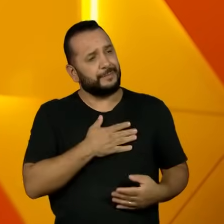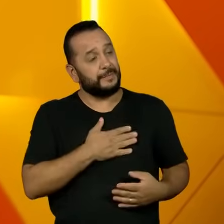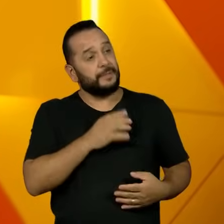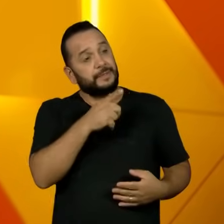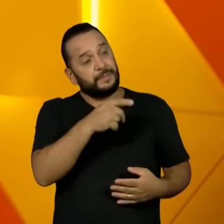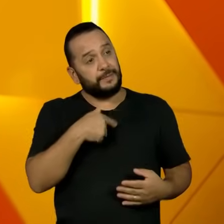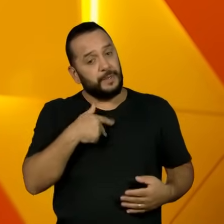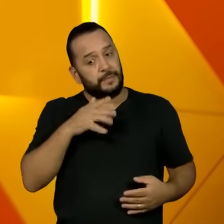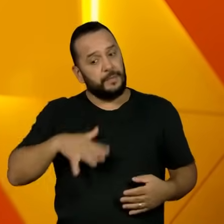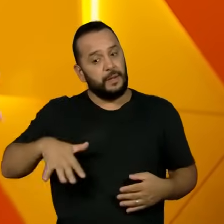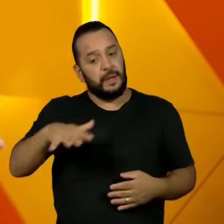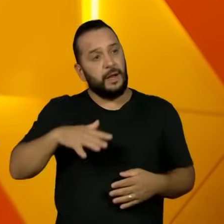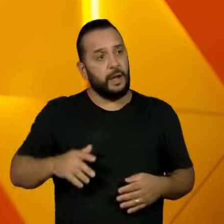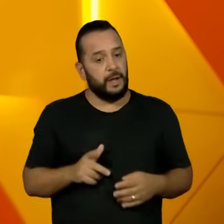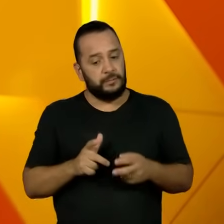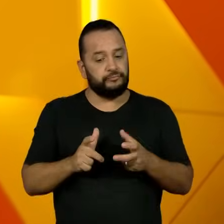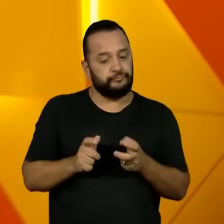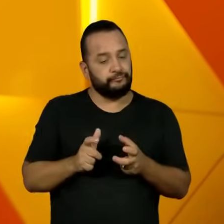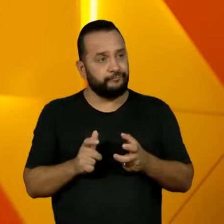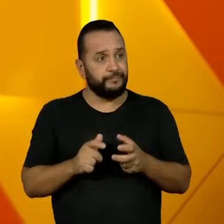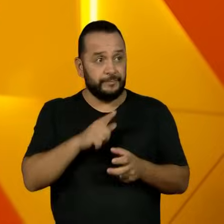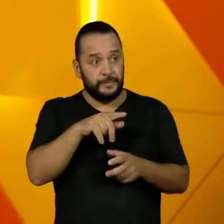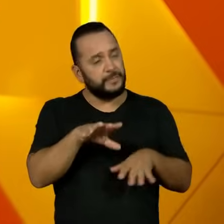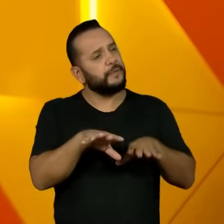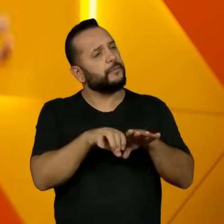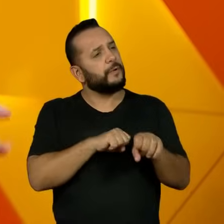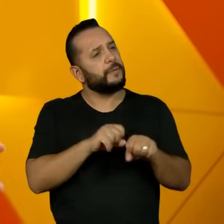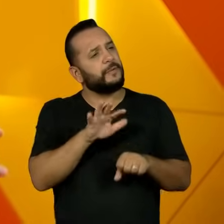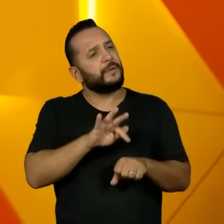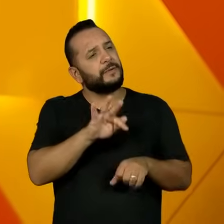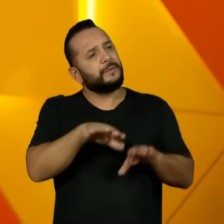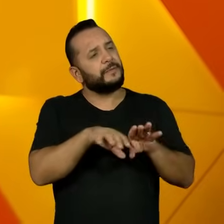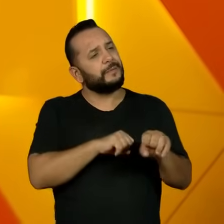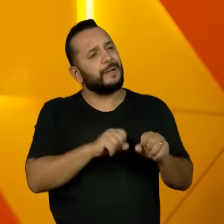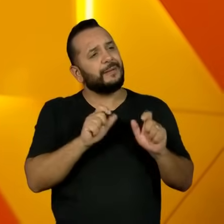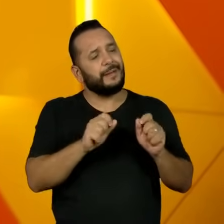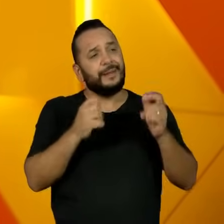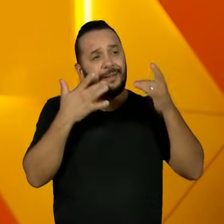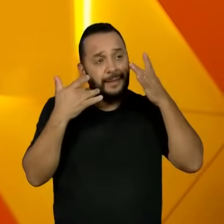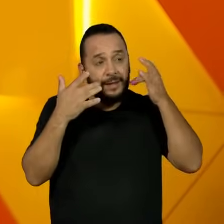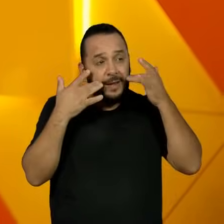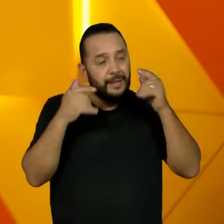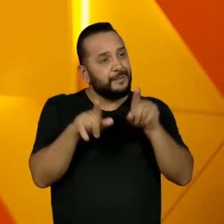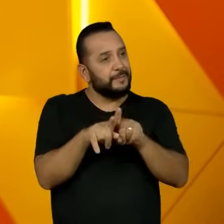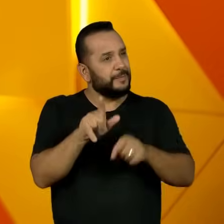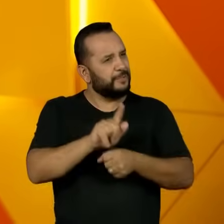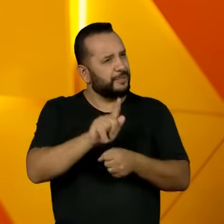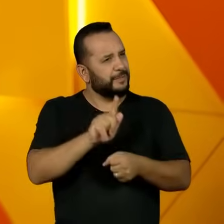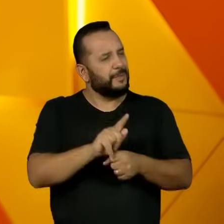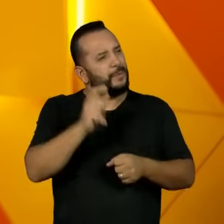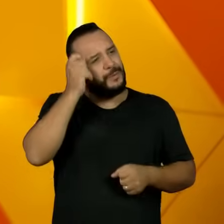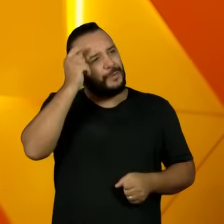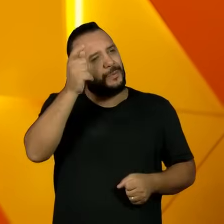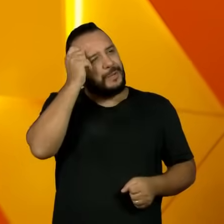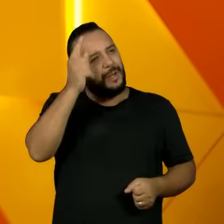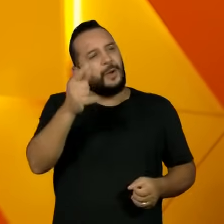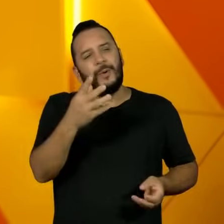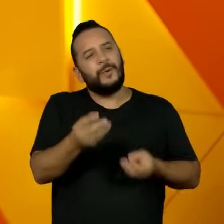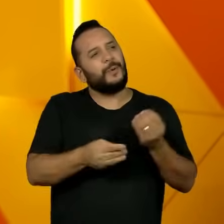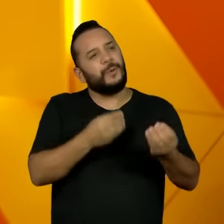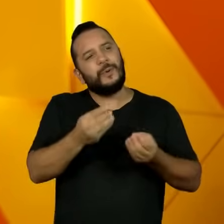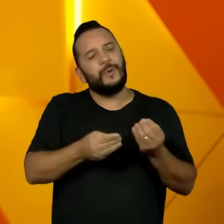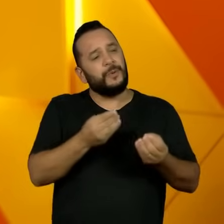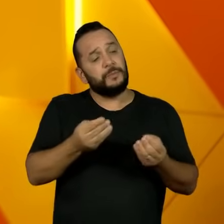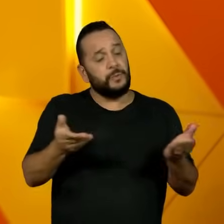esse mundo dos jogos, mas na verdade a sua formação é em teatro e em gestão cultural. Me diga, o que essa